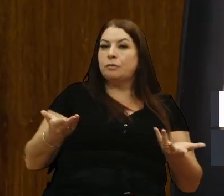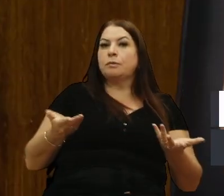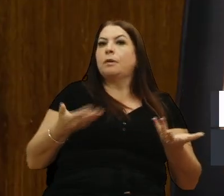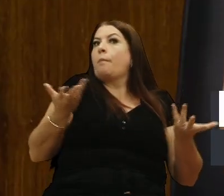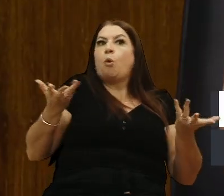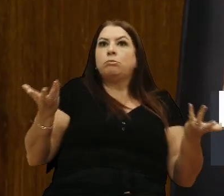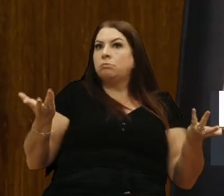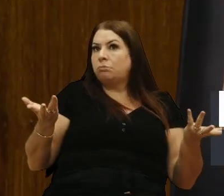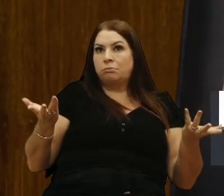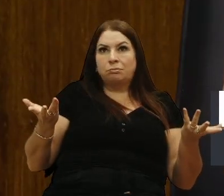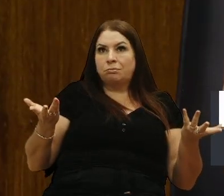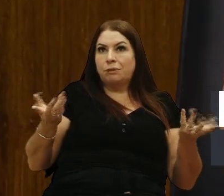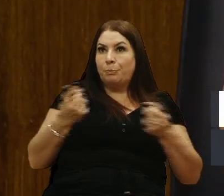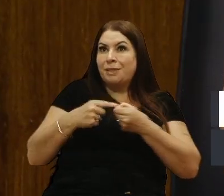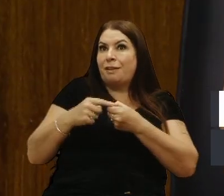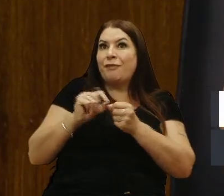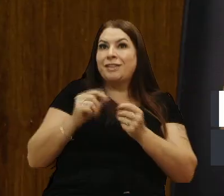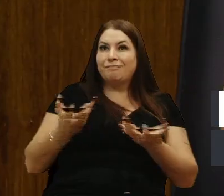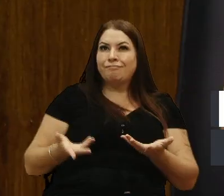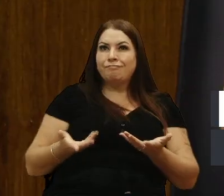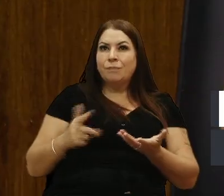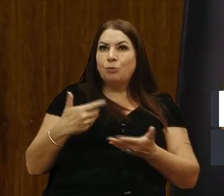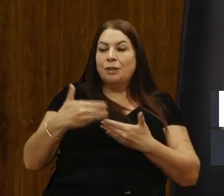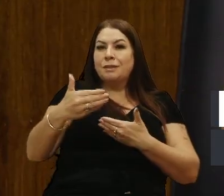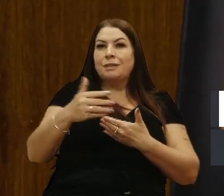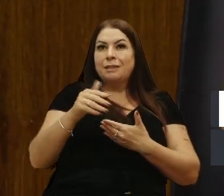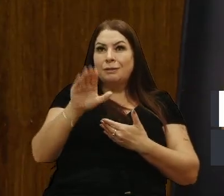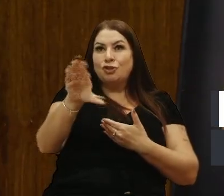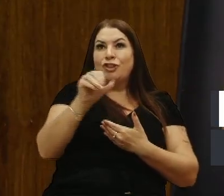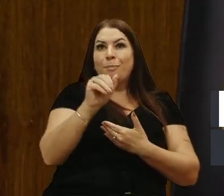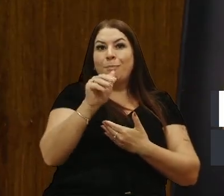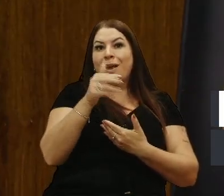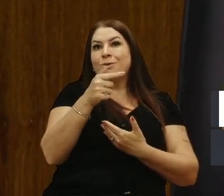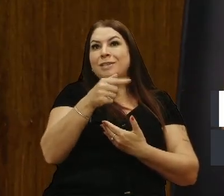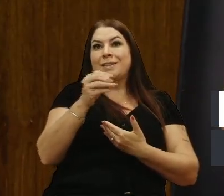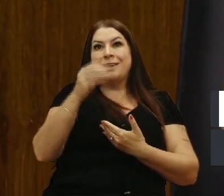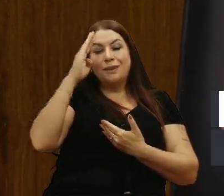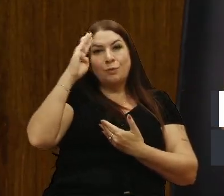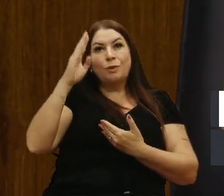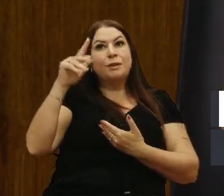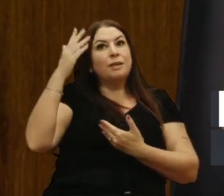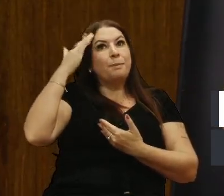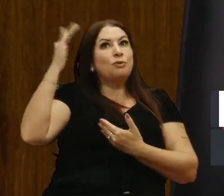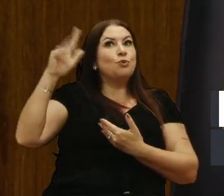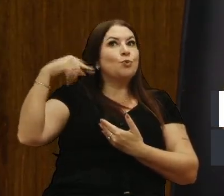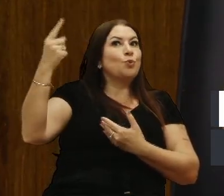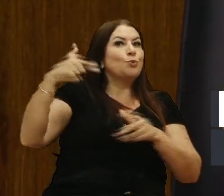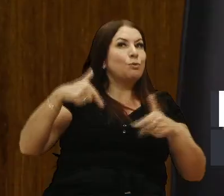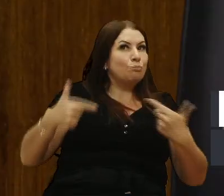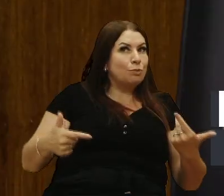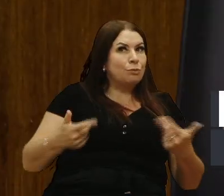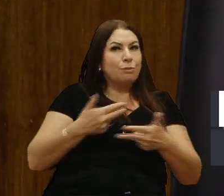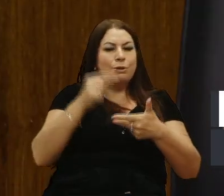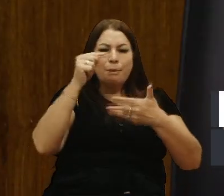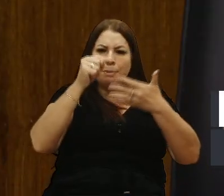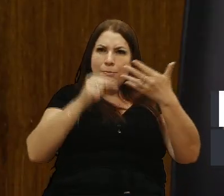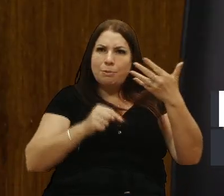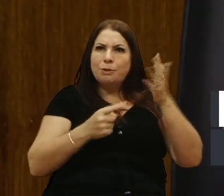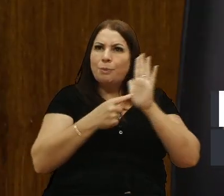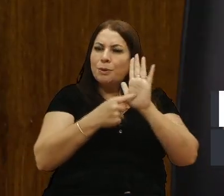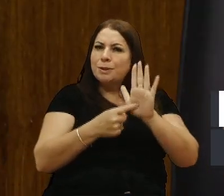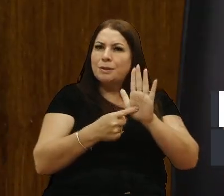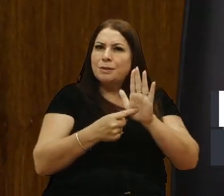onde vamos enquanto cidade, né? Se não tem previsão nem de chamar os 70 guardas, imaginem os outros serviços, imagine as outras questões que a senhora tem